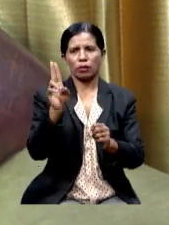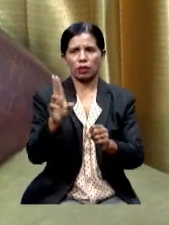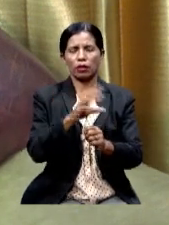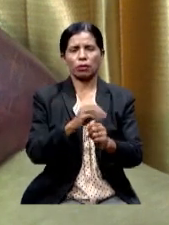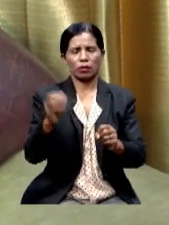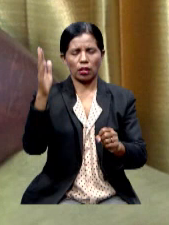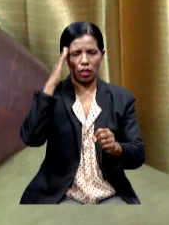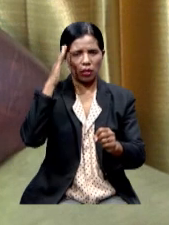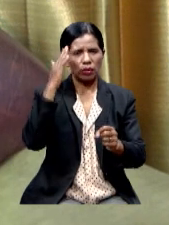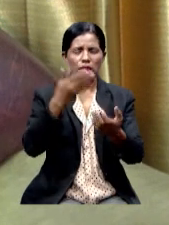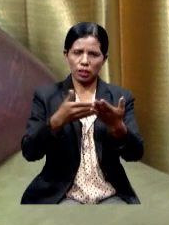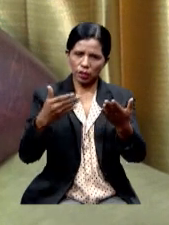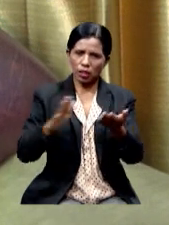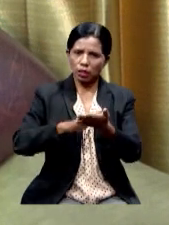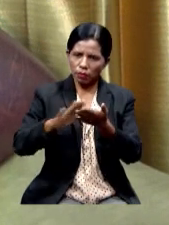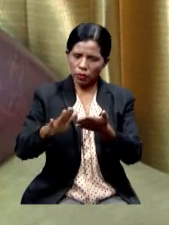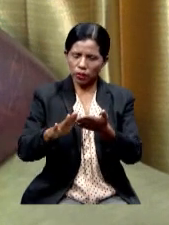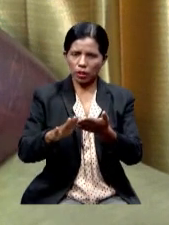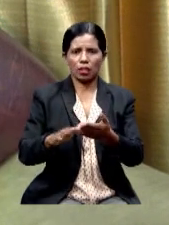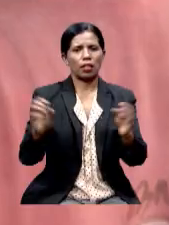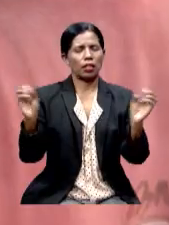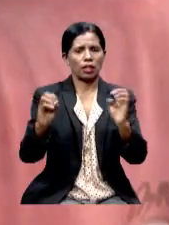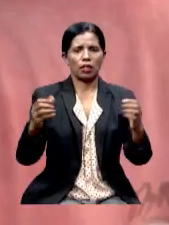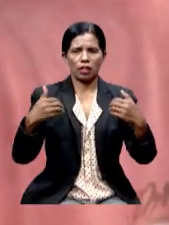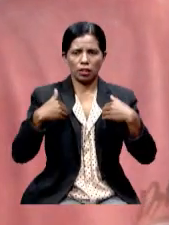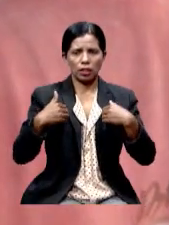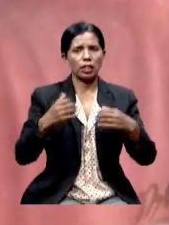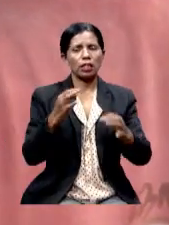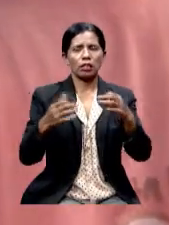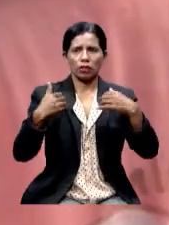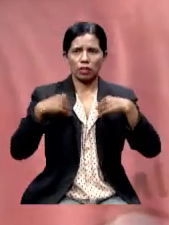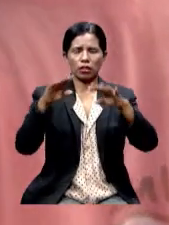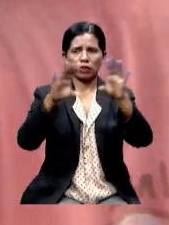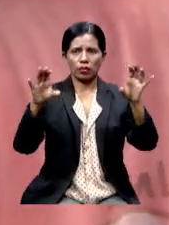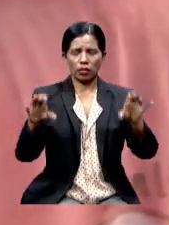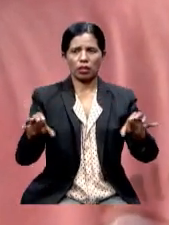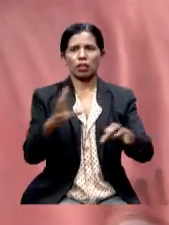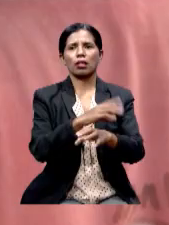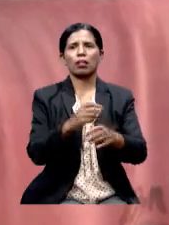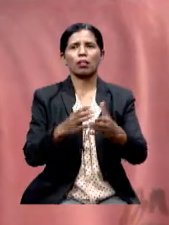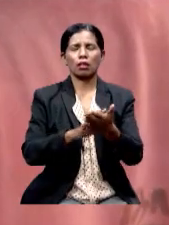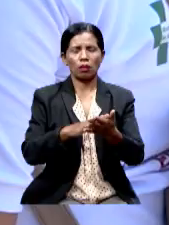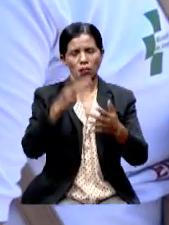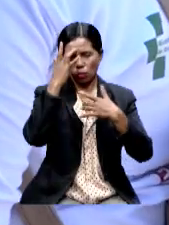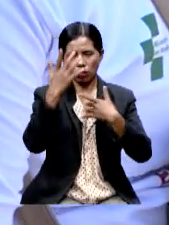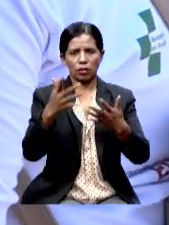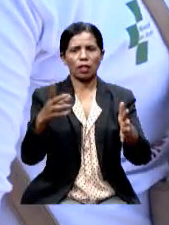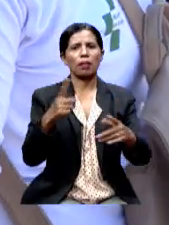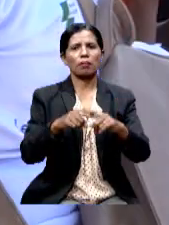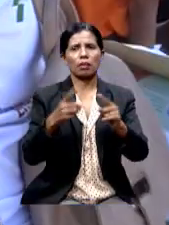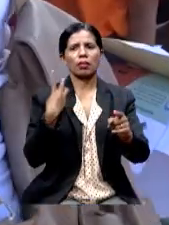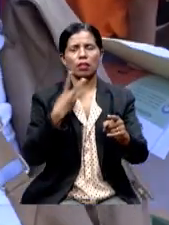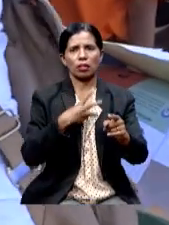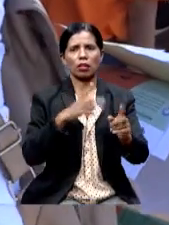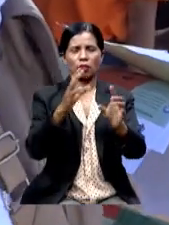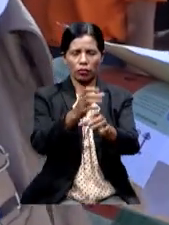analiza produto nem mora se já de lá mesmo e certificado sanitário do si na de origem para que nem mora se lá já mas bem que tem tudo para